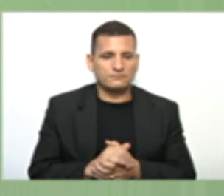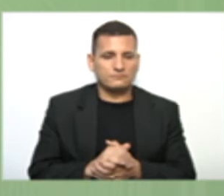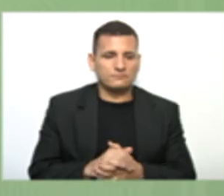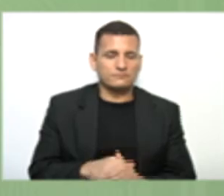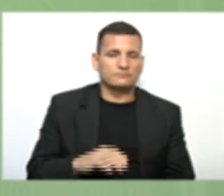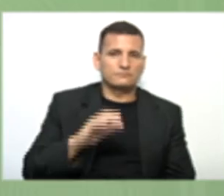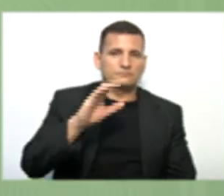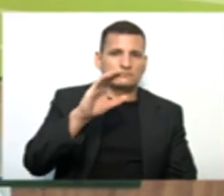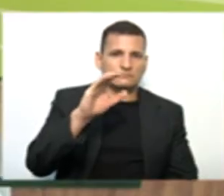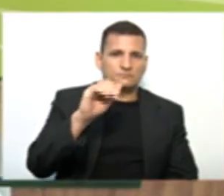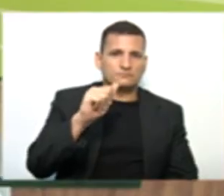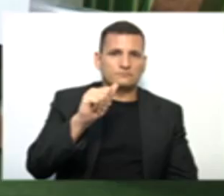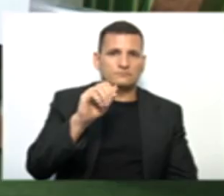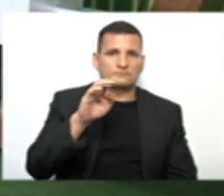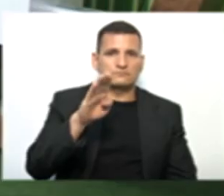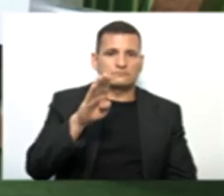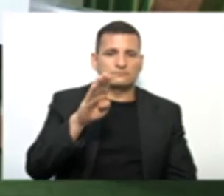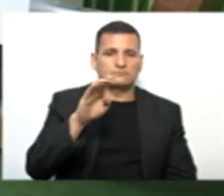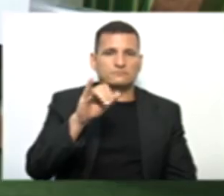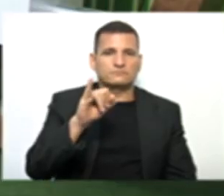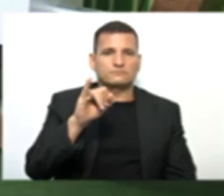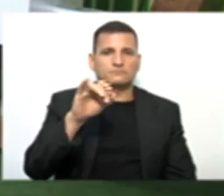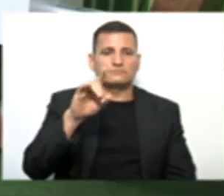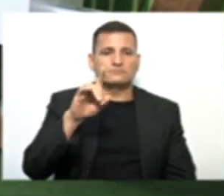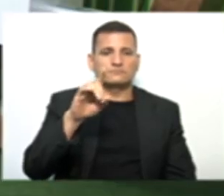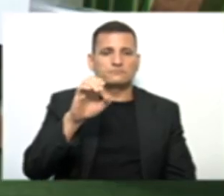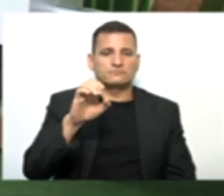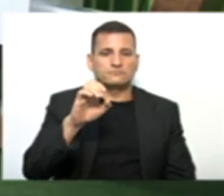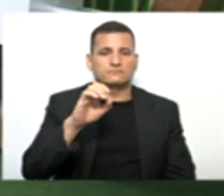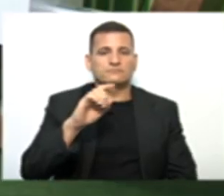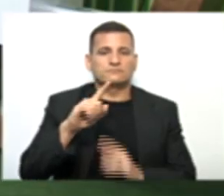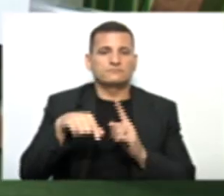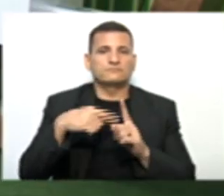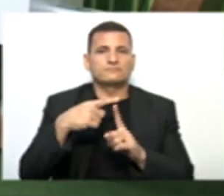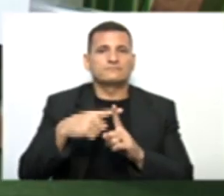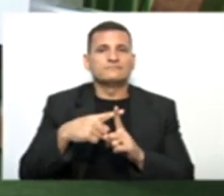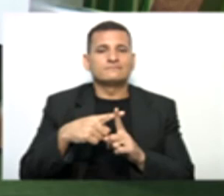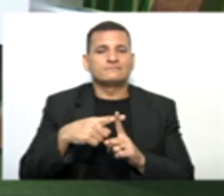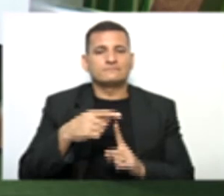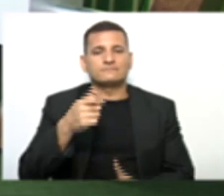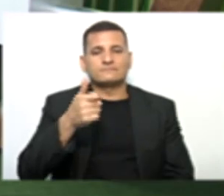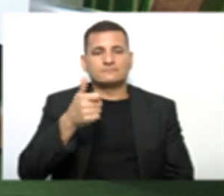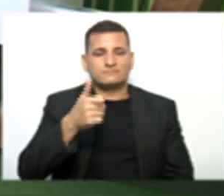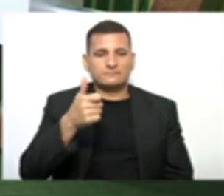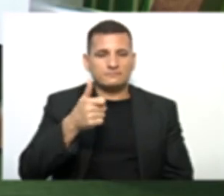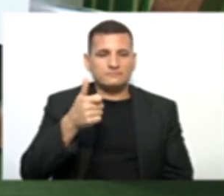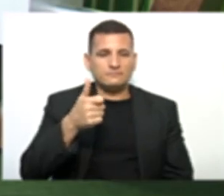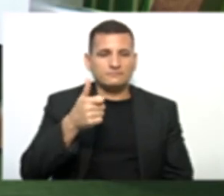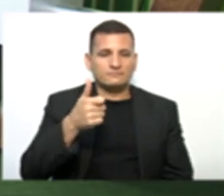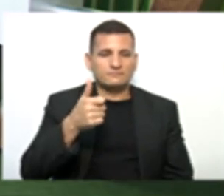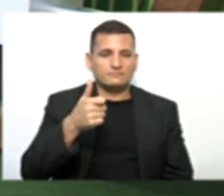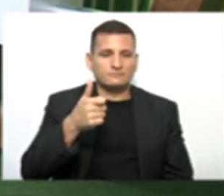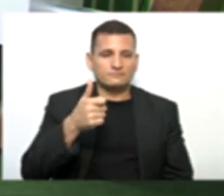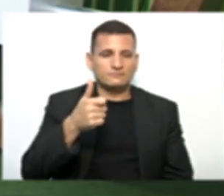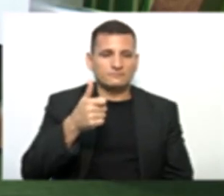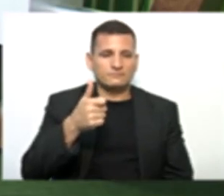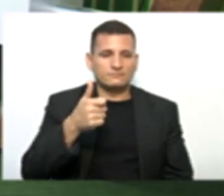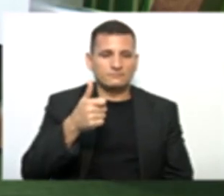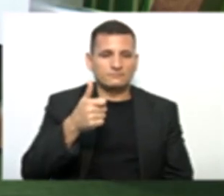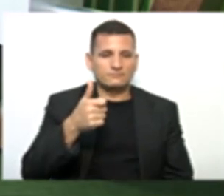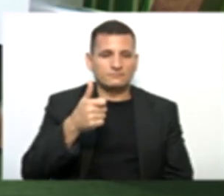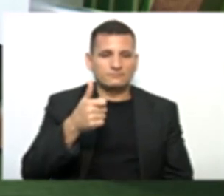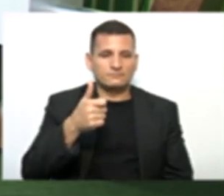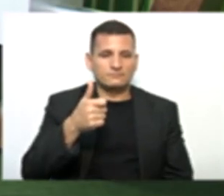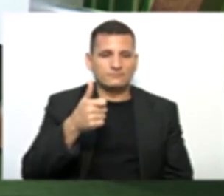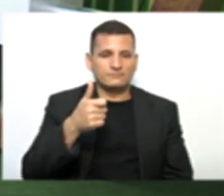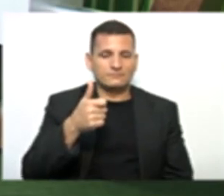cabide mais 1... Não fica triste não, professor, eu entendo. Né? Você gosta de ficar embora, né? deixar a mulher contar os cabides, eu entendo. Pode ficar tranquilo, professor. Não